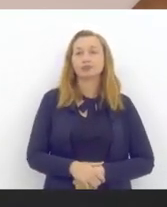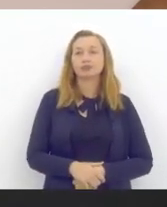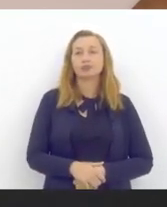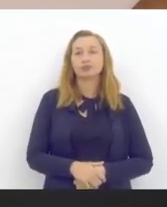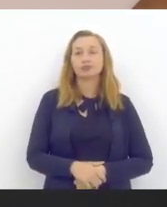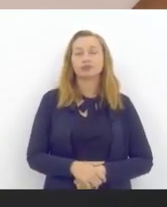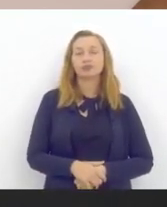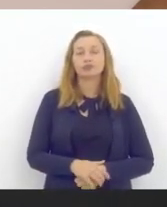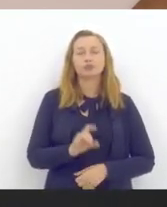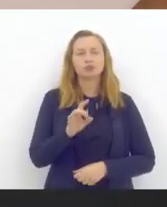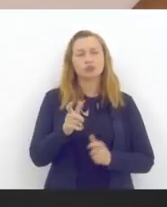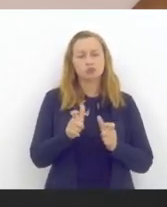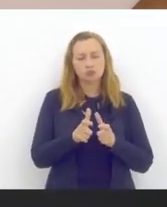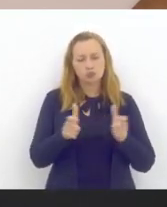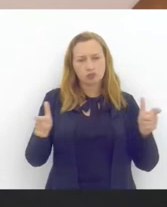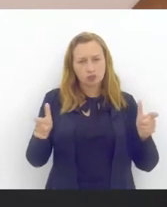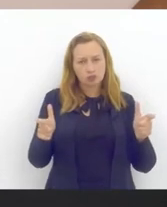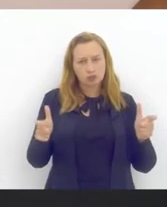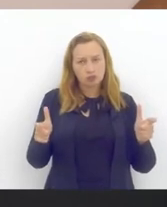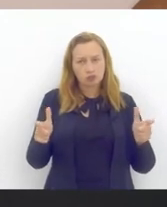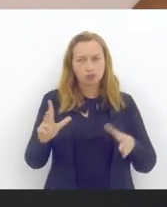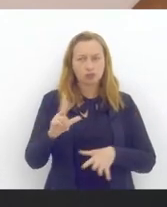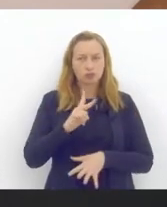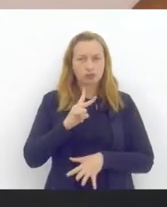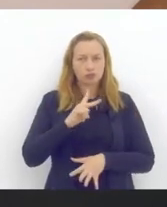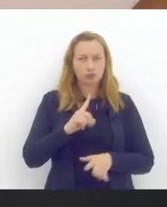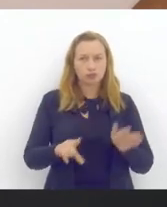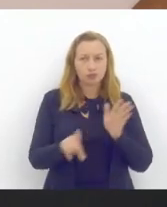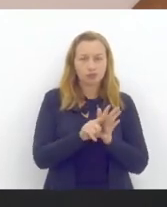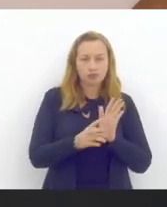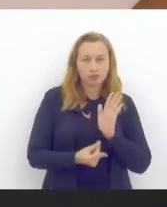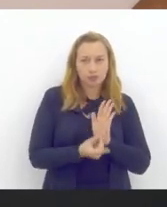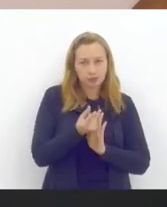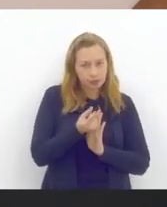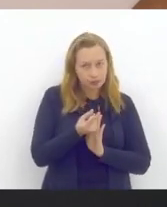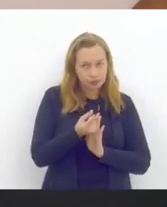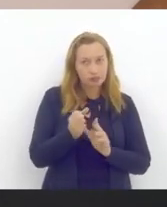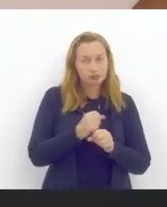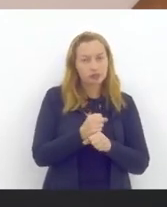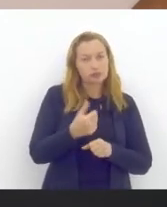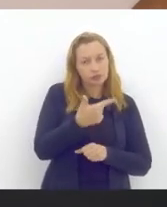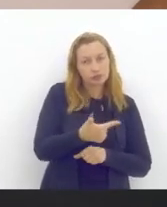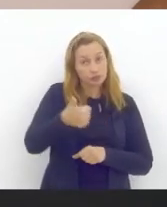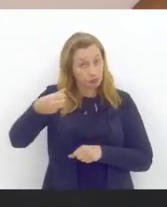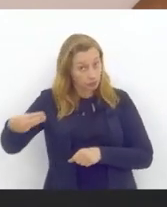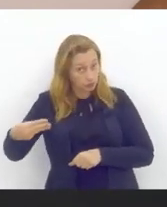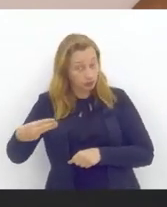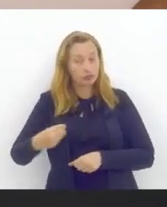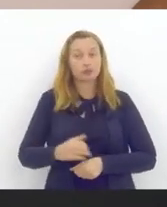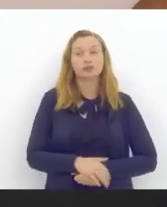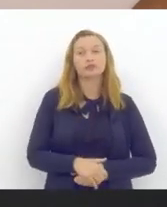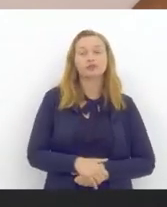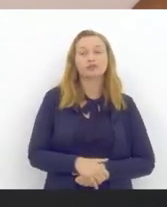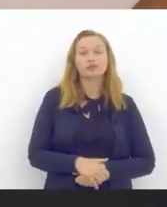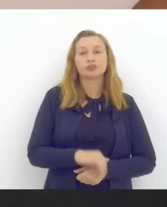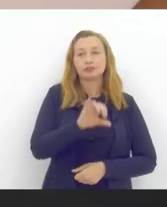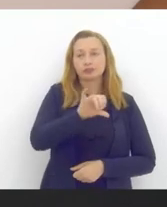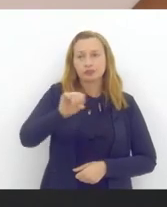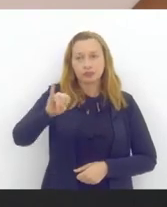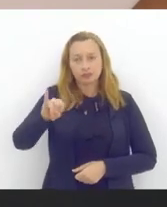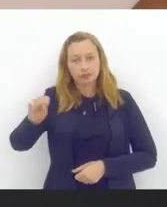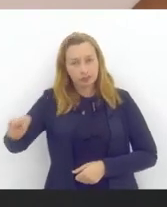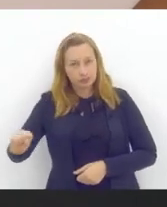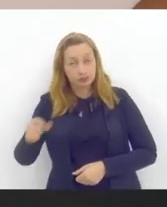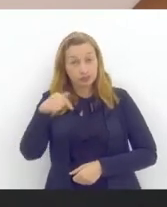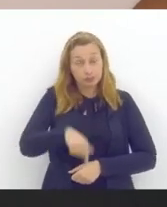uma dimensão. Na própria LOA, para 2023, o ICMS aqui